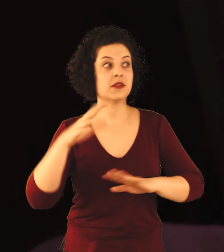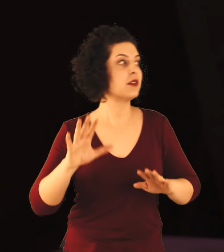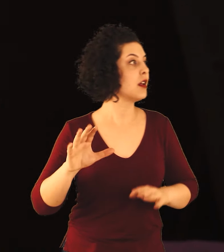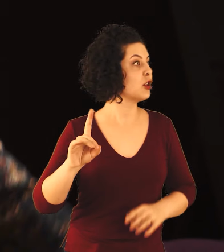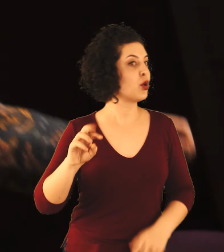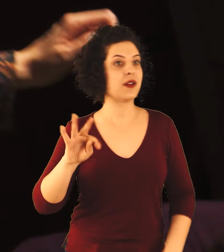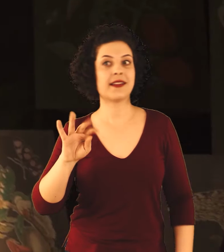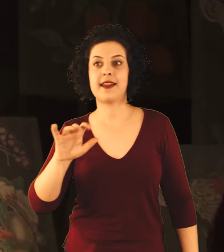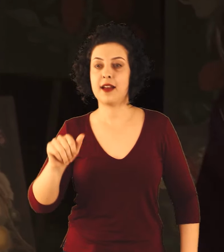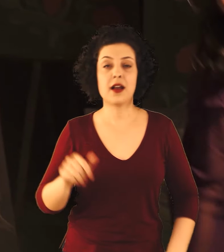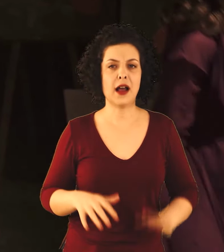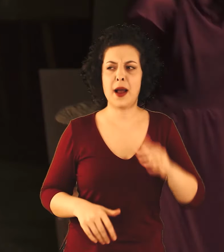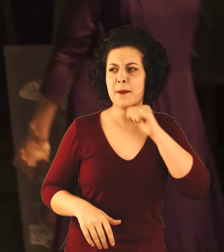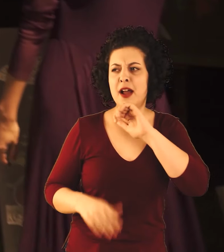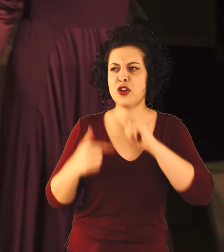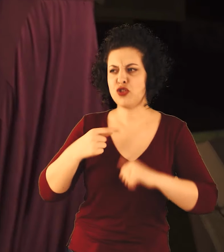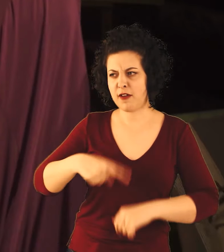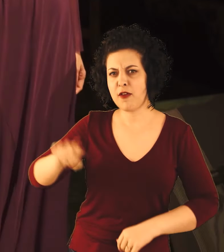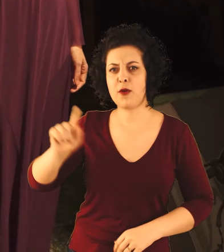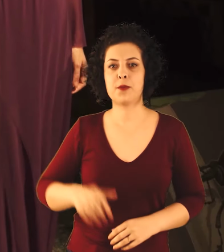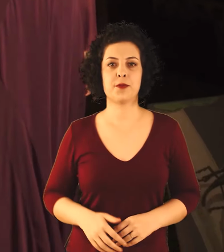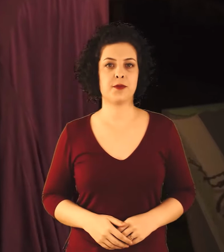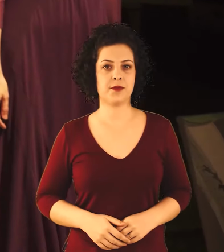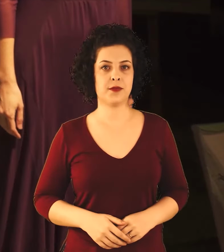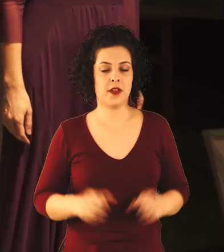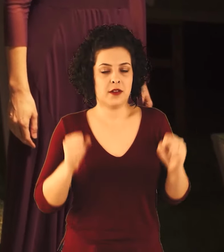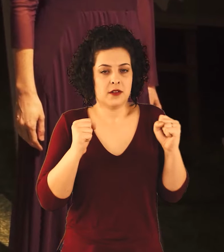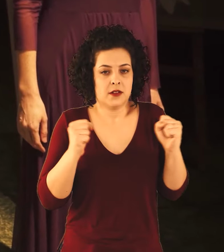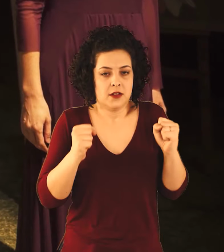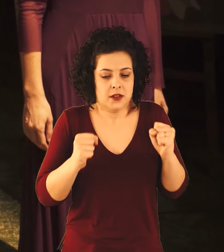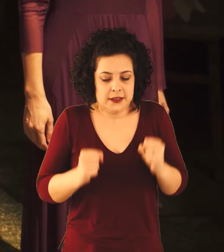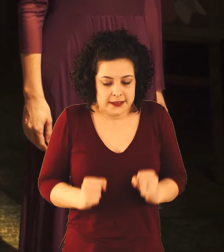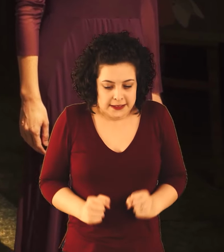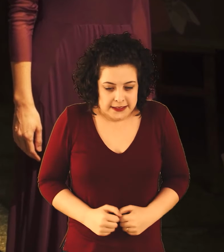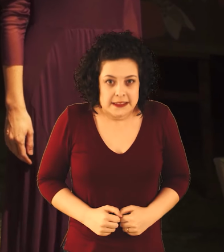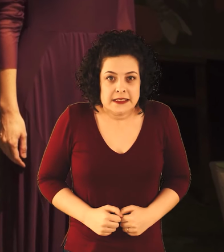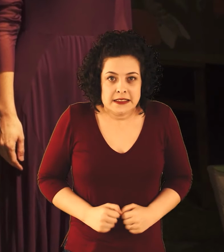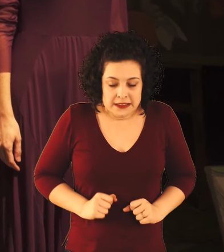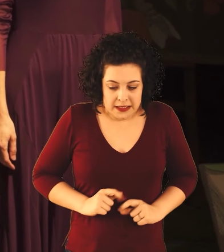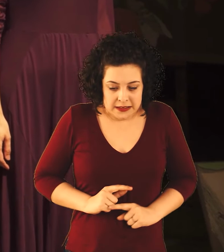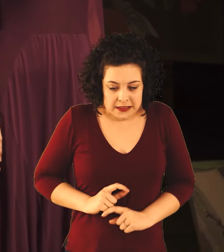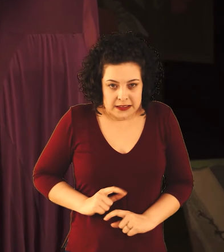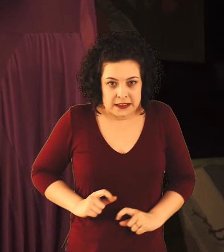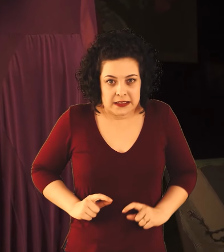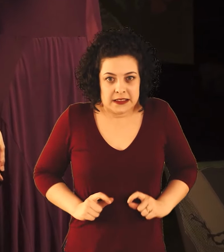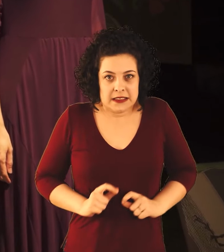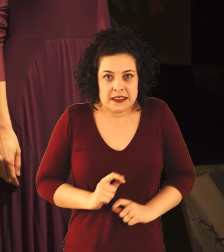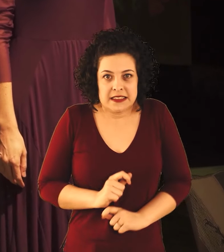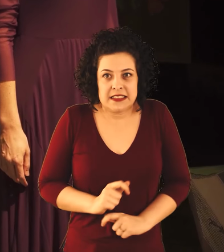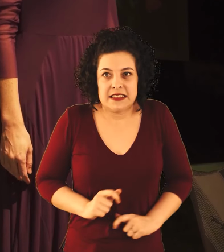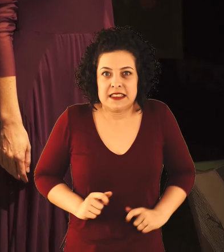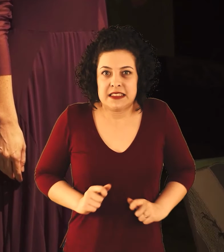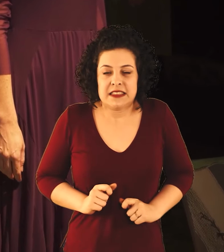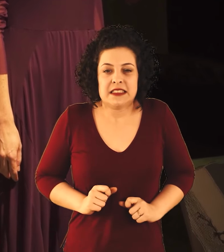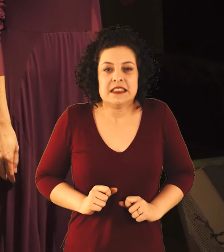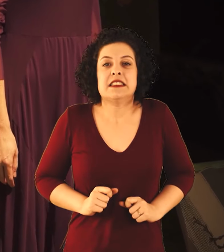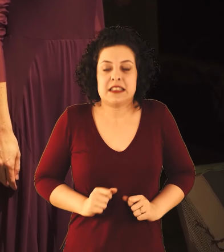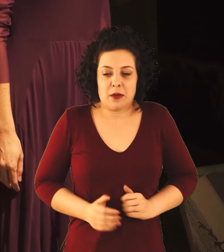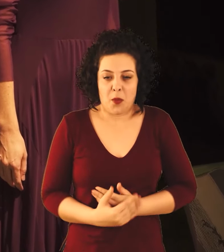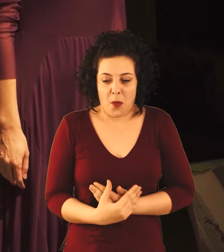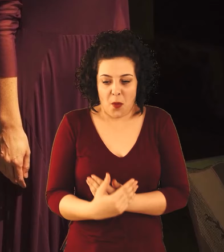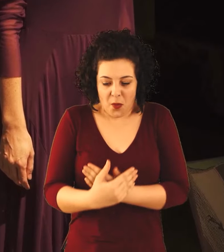Doroteia! Tá indo, mãe! Eu sou o frio na barriga da Doroteia. Eu sou